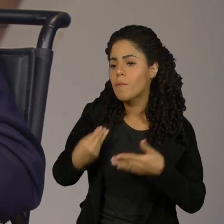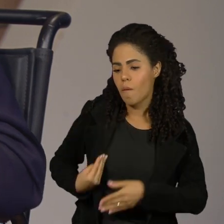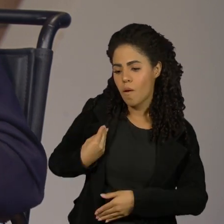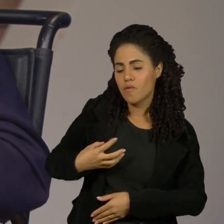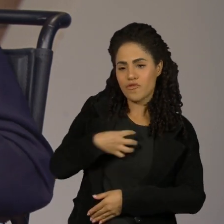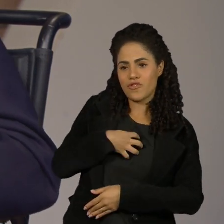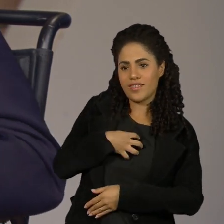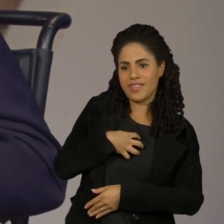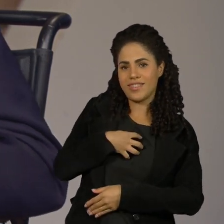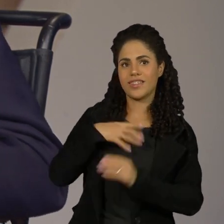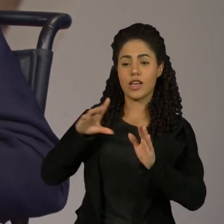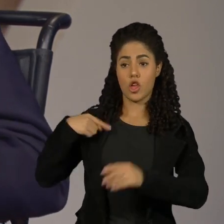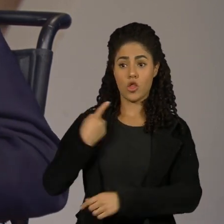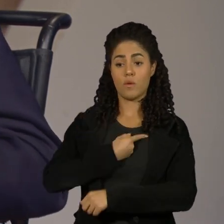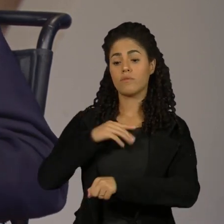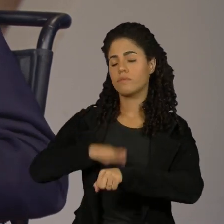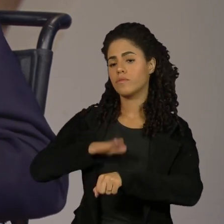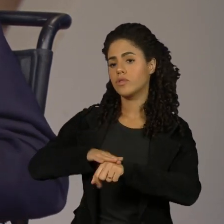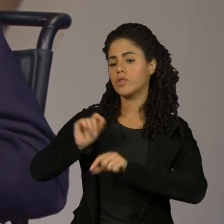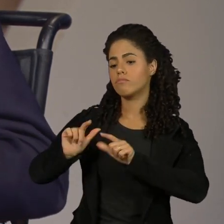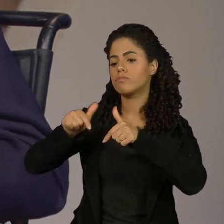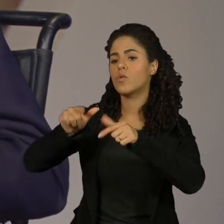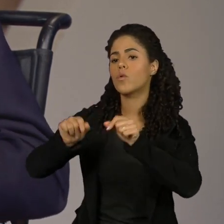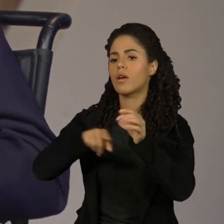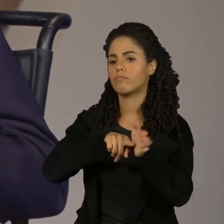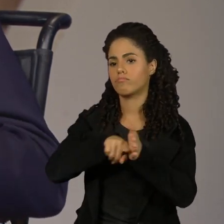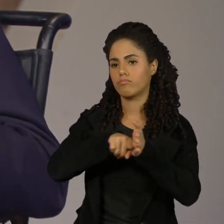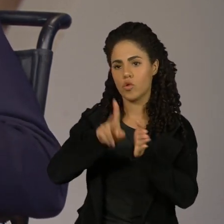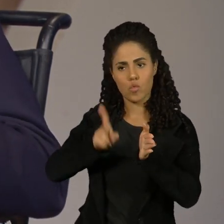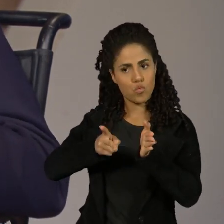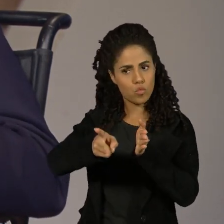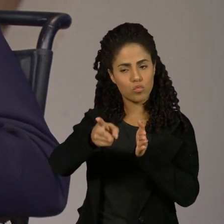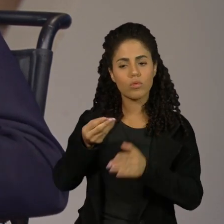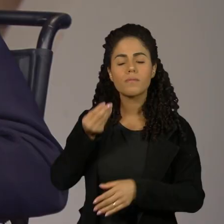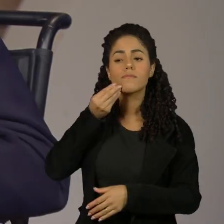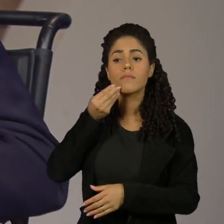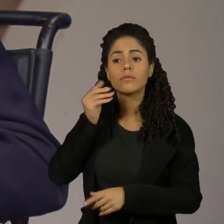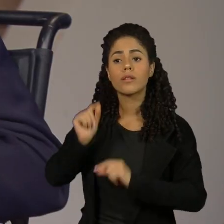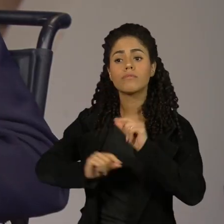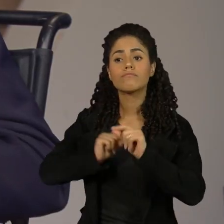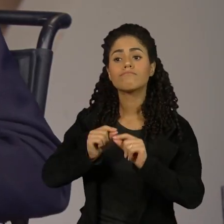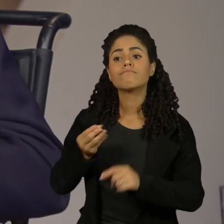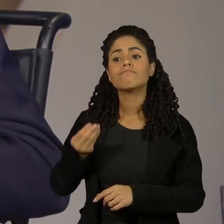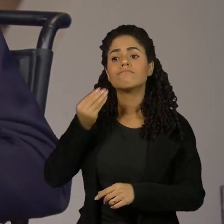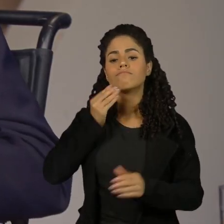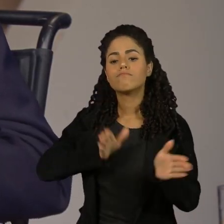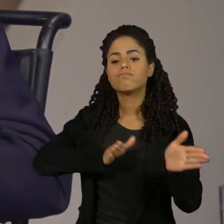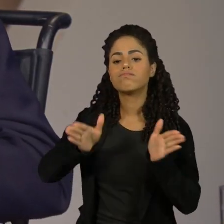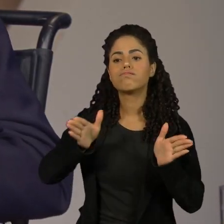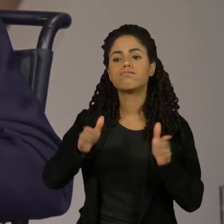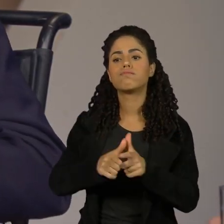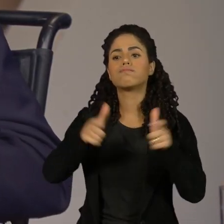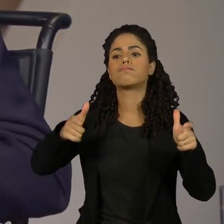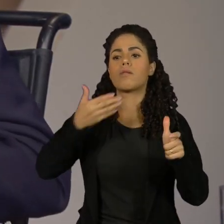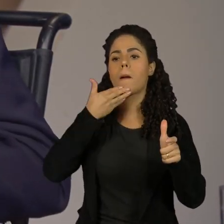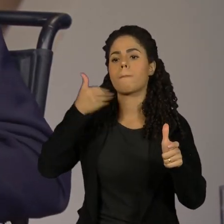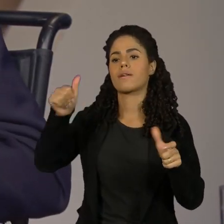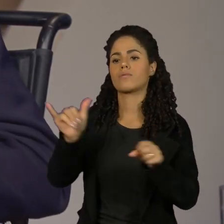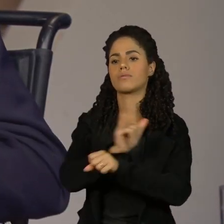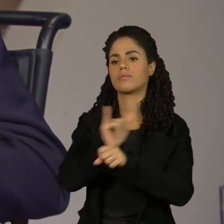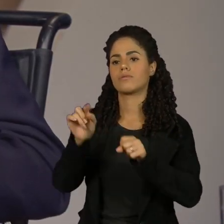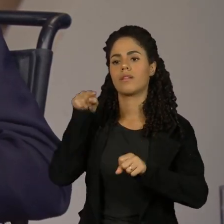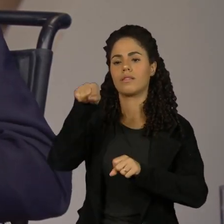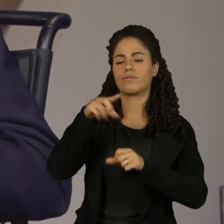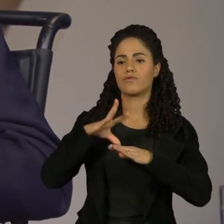E agora o que a gente tem que fazer é continuar pesquisando para ter um acesso grande dessas estratégias de